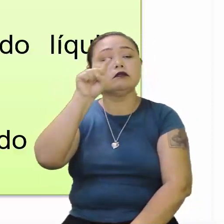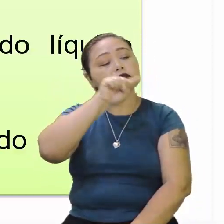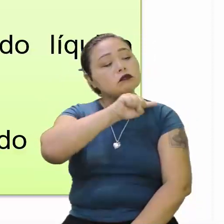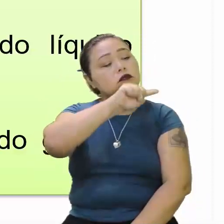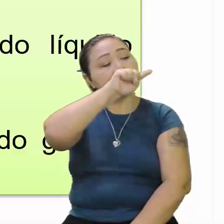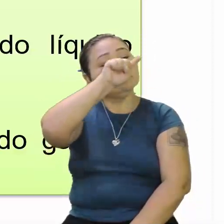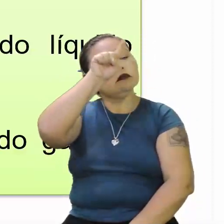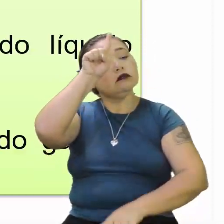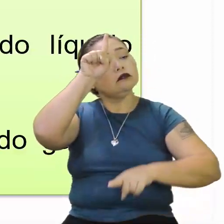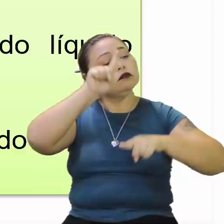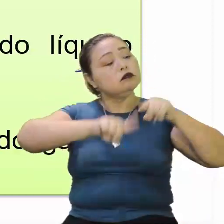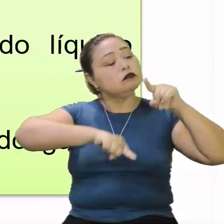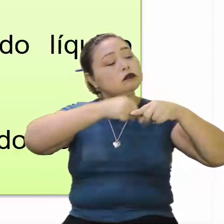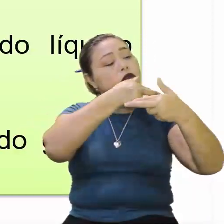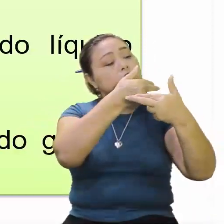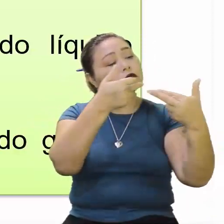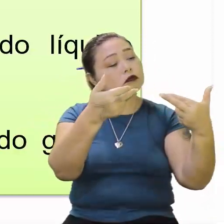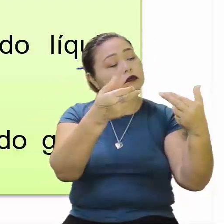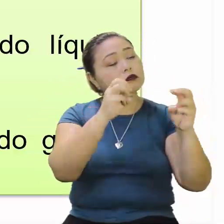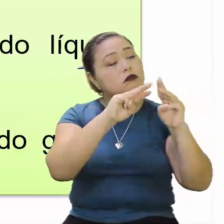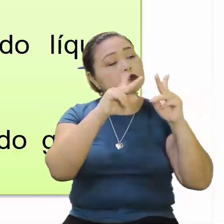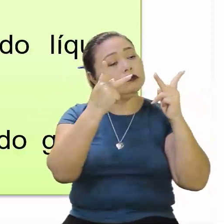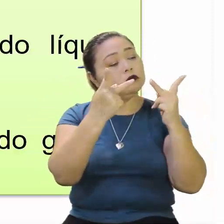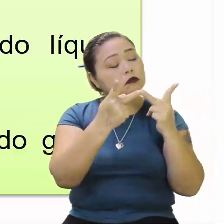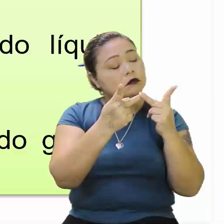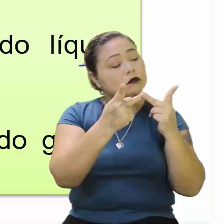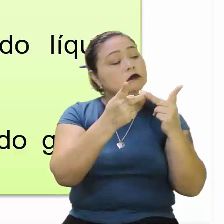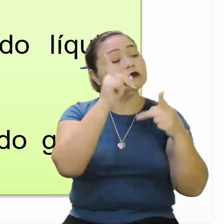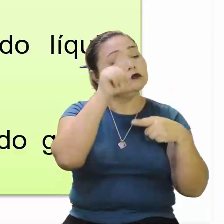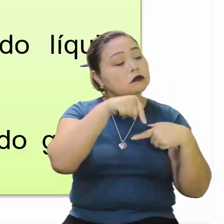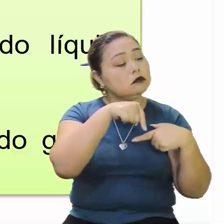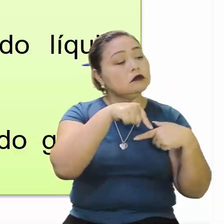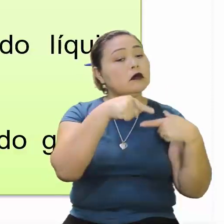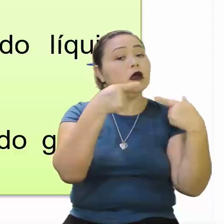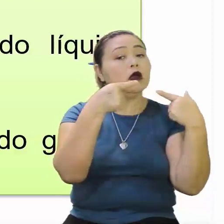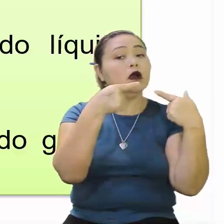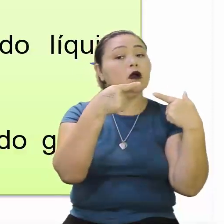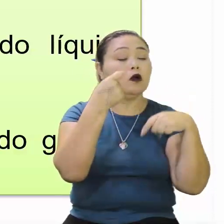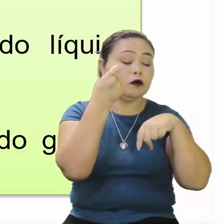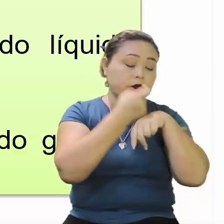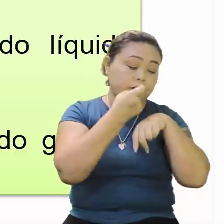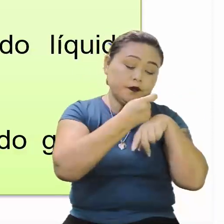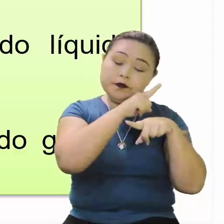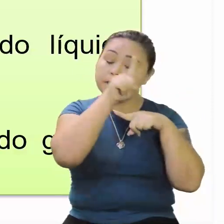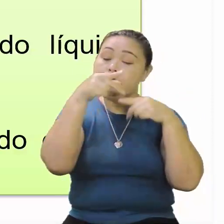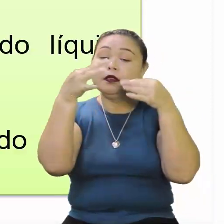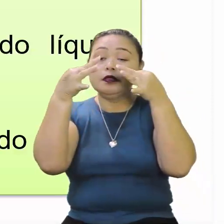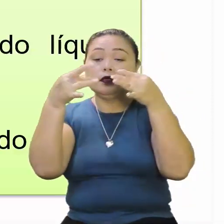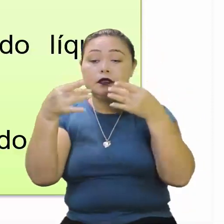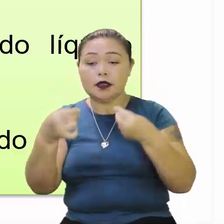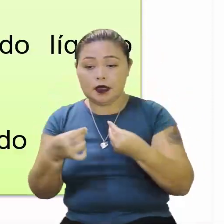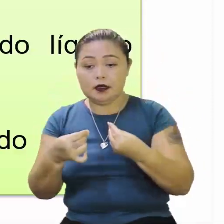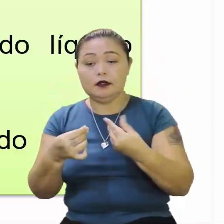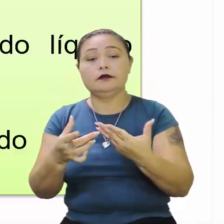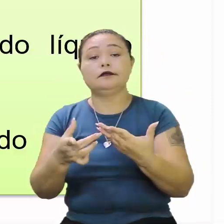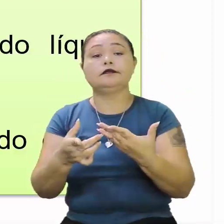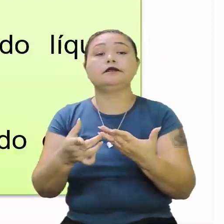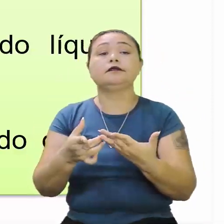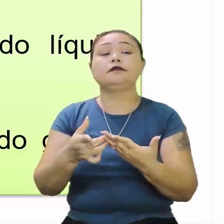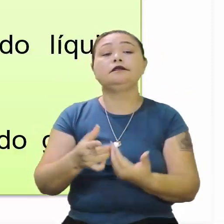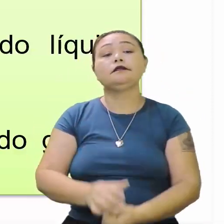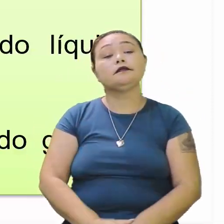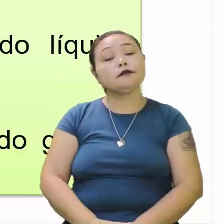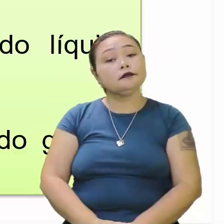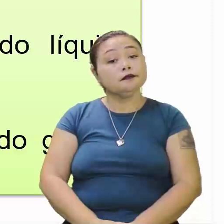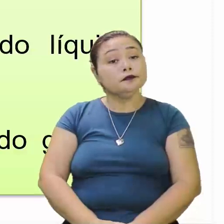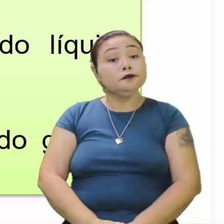de um material do estado líquido, do estado sólido para o líquido, né? Fusão é a passagem